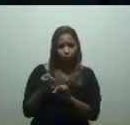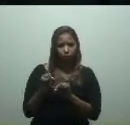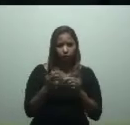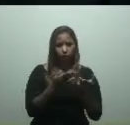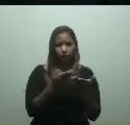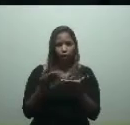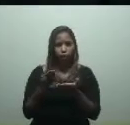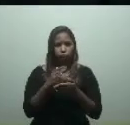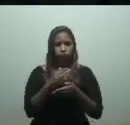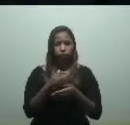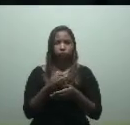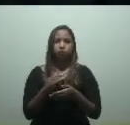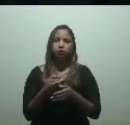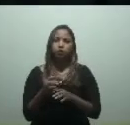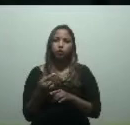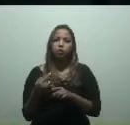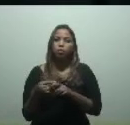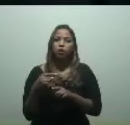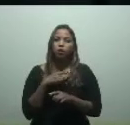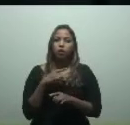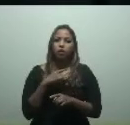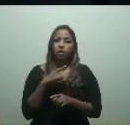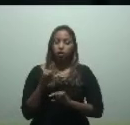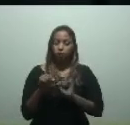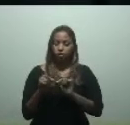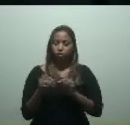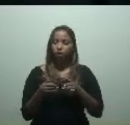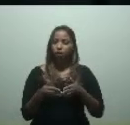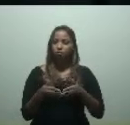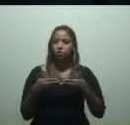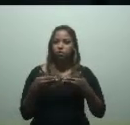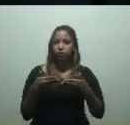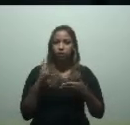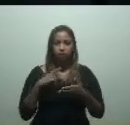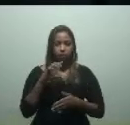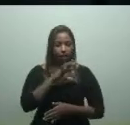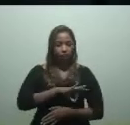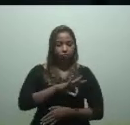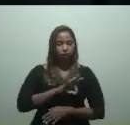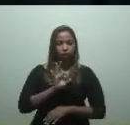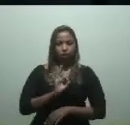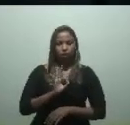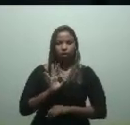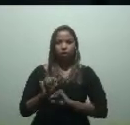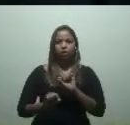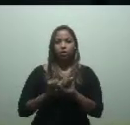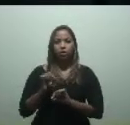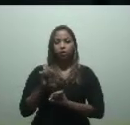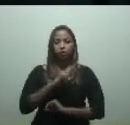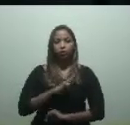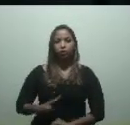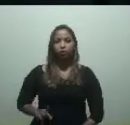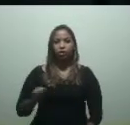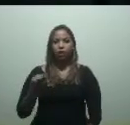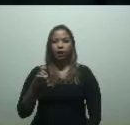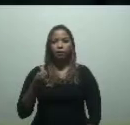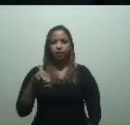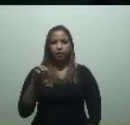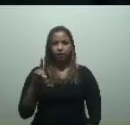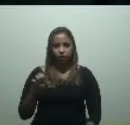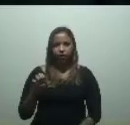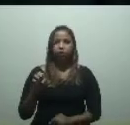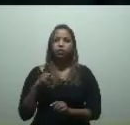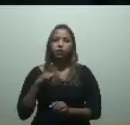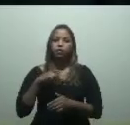da licença sem remuneração do vereador Abidene Salustiano da Silva por meio da aprovação do requerimento